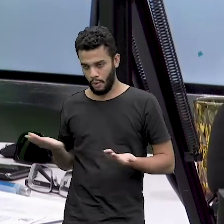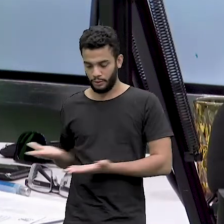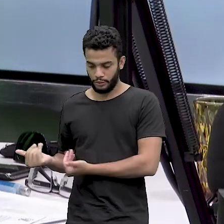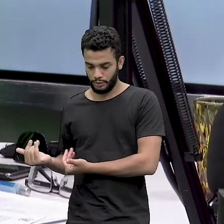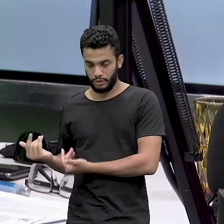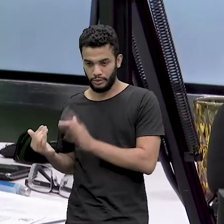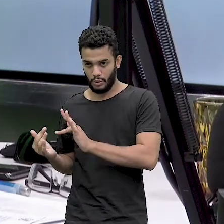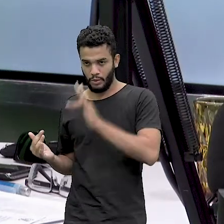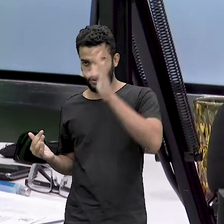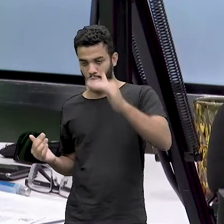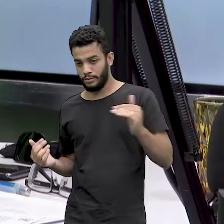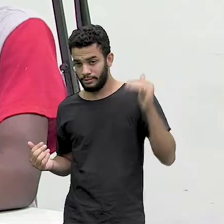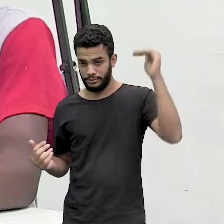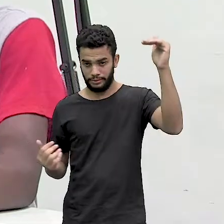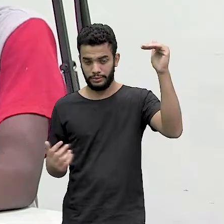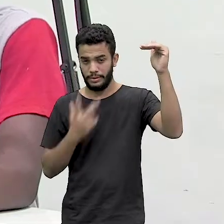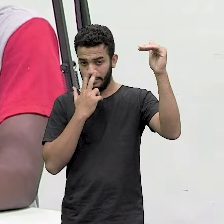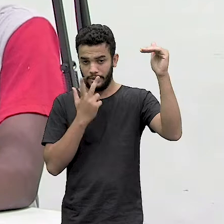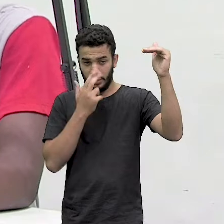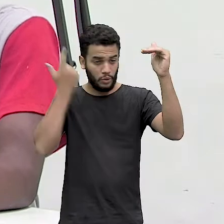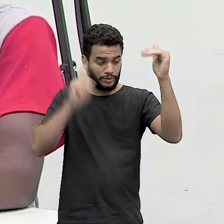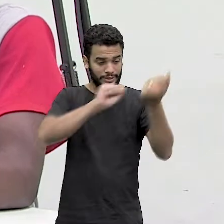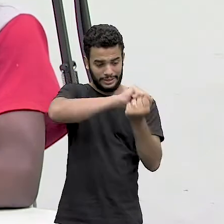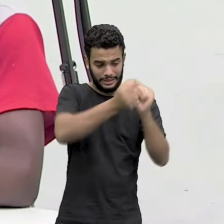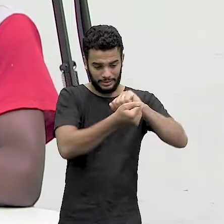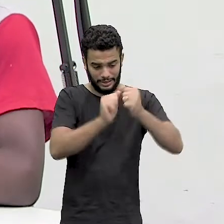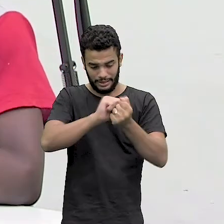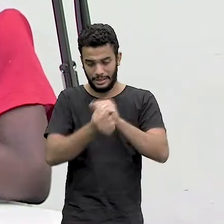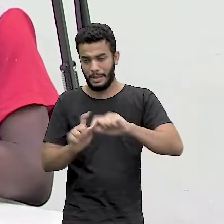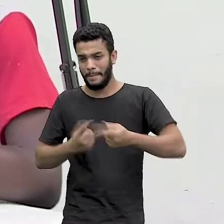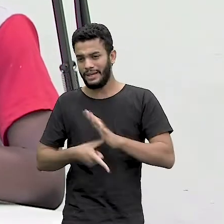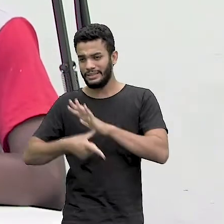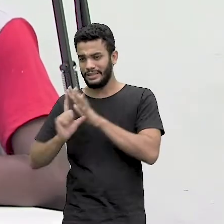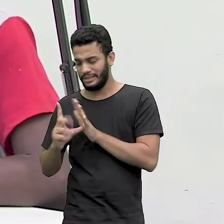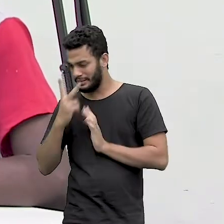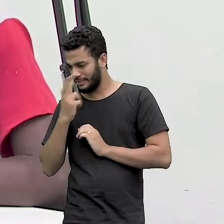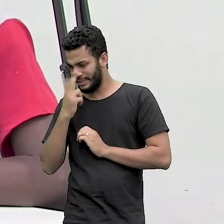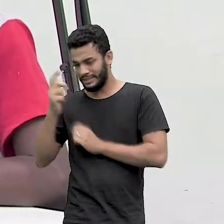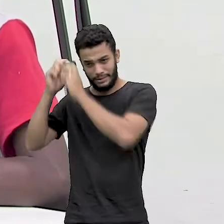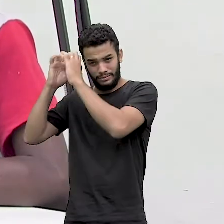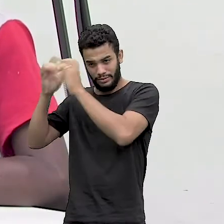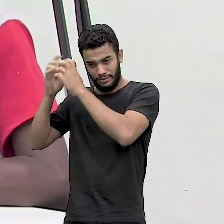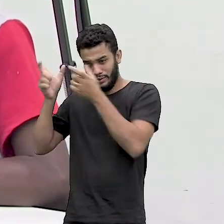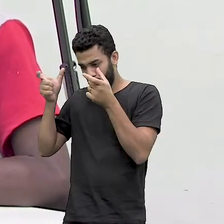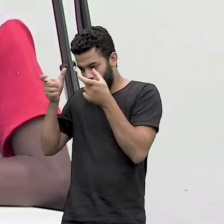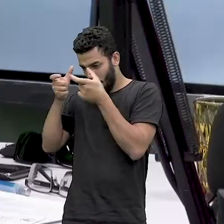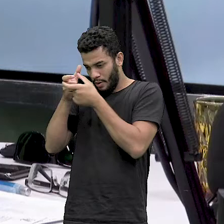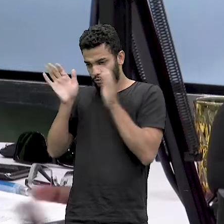muitas mentes. Esse é o perigo, é o zumbi, né? E o que os jovens mais consomem atualmente?